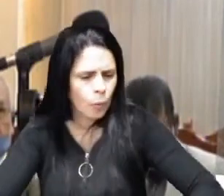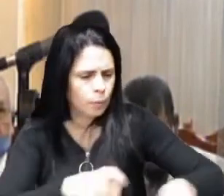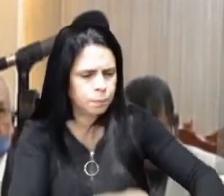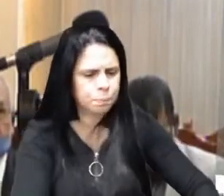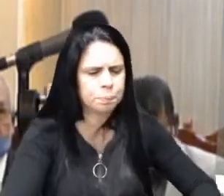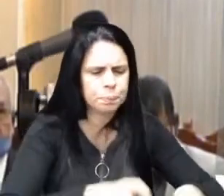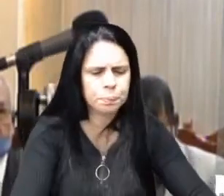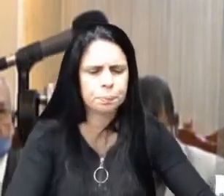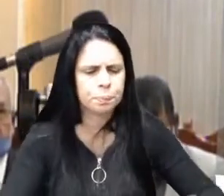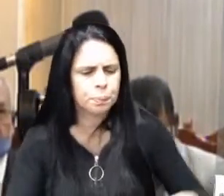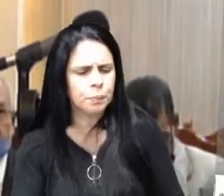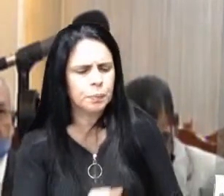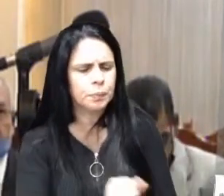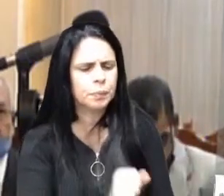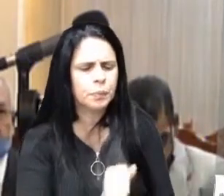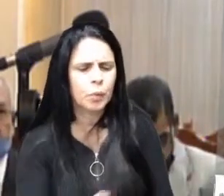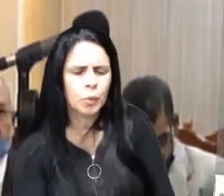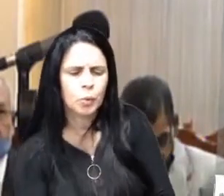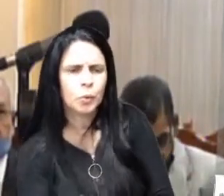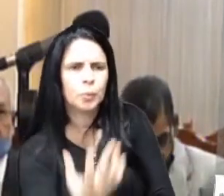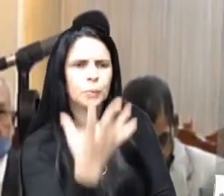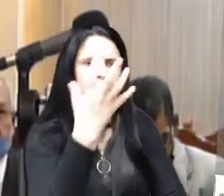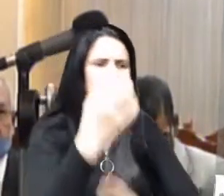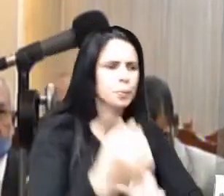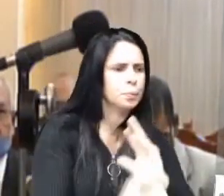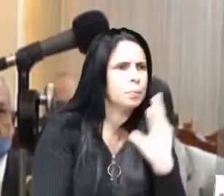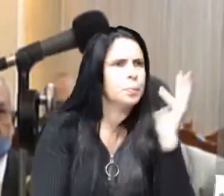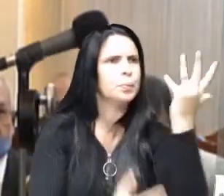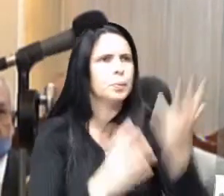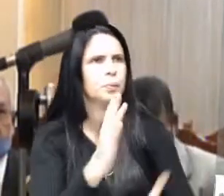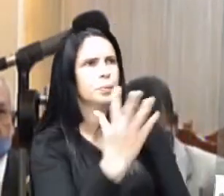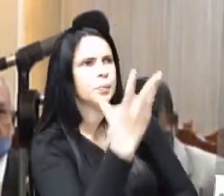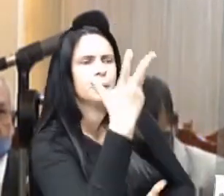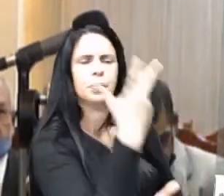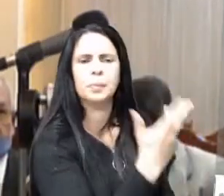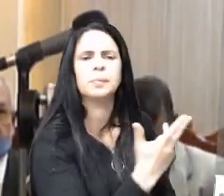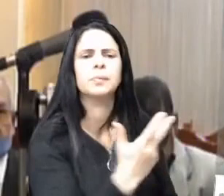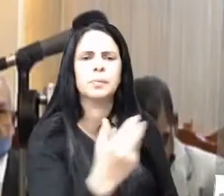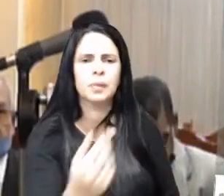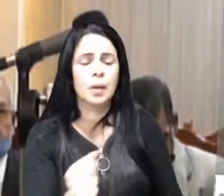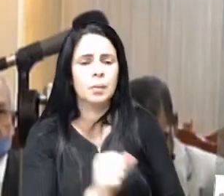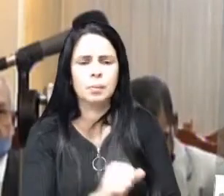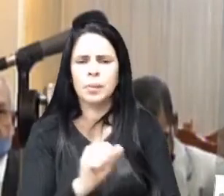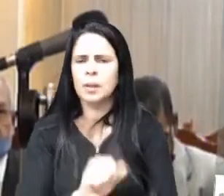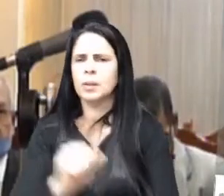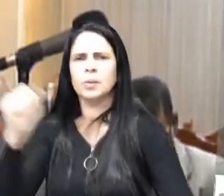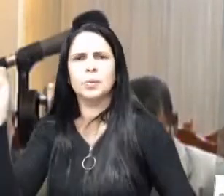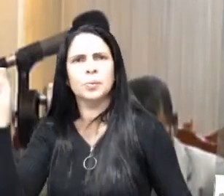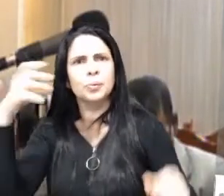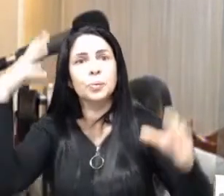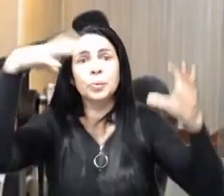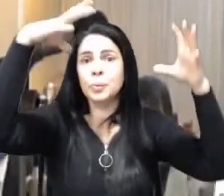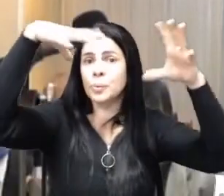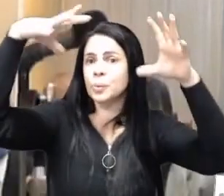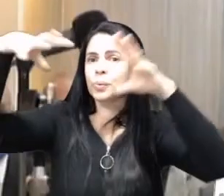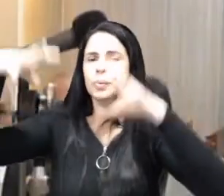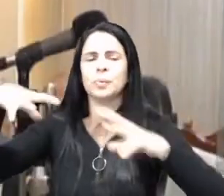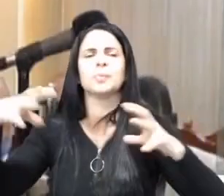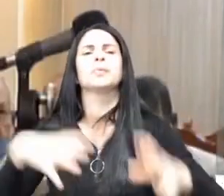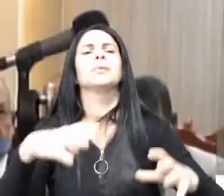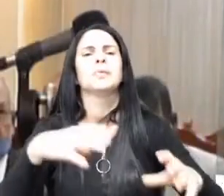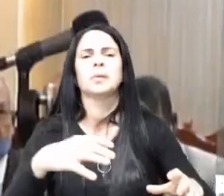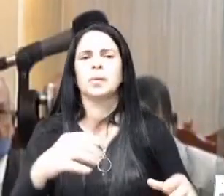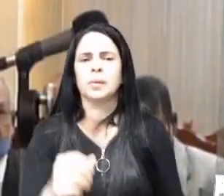terra, aguardando com paciência até que receba a chuva temporã e a